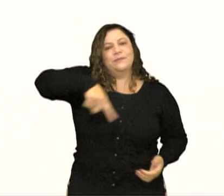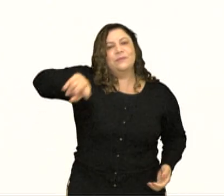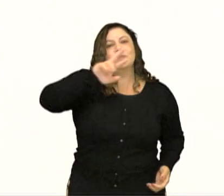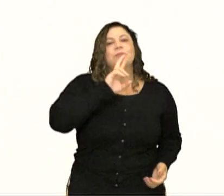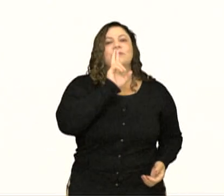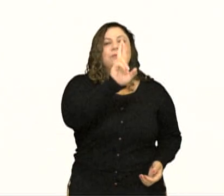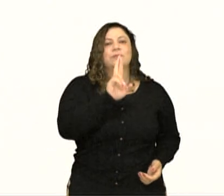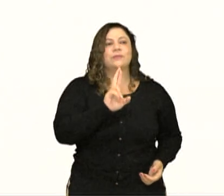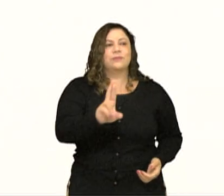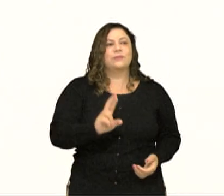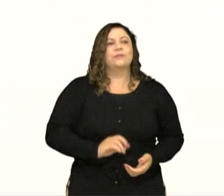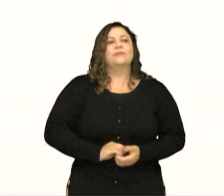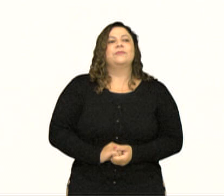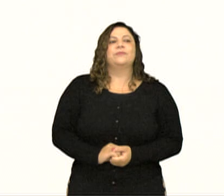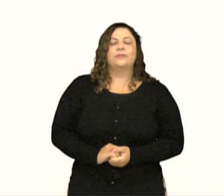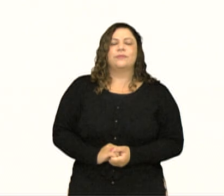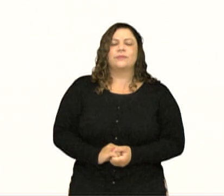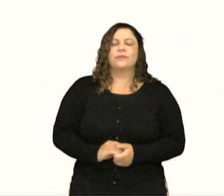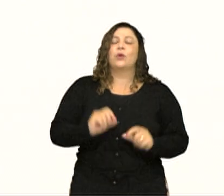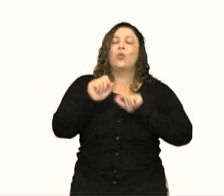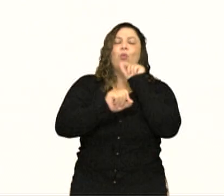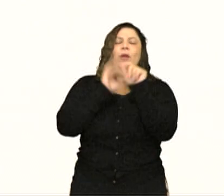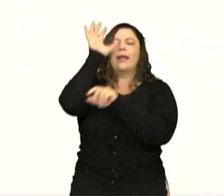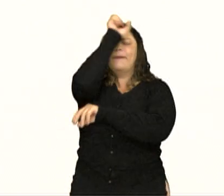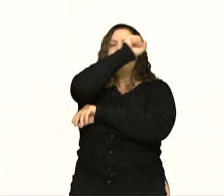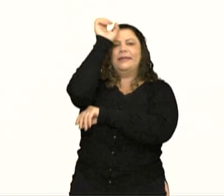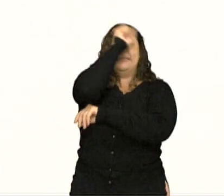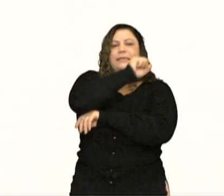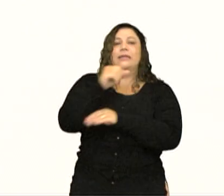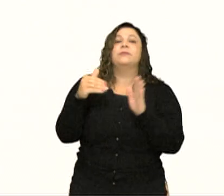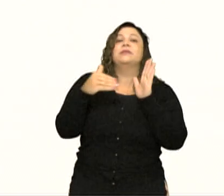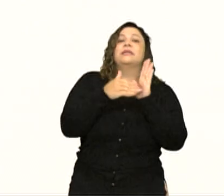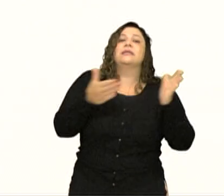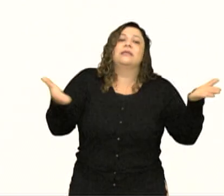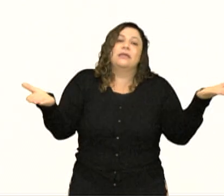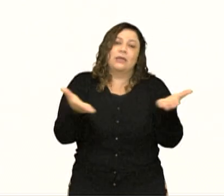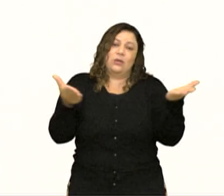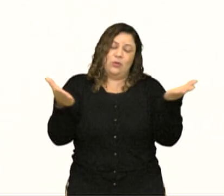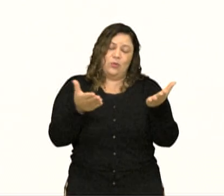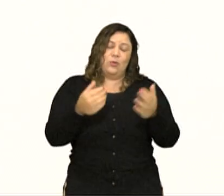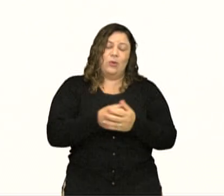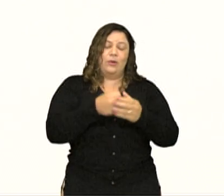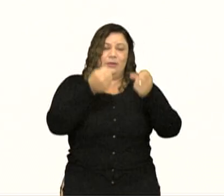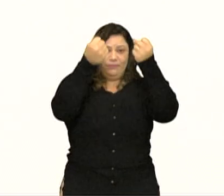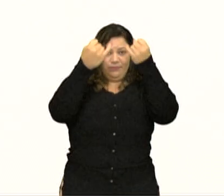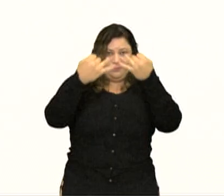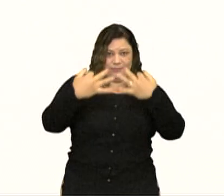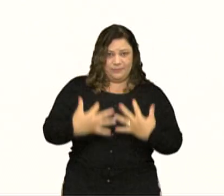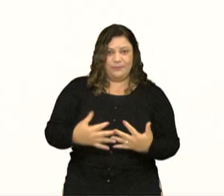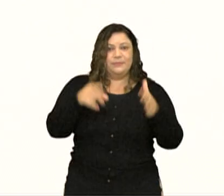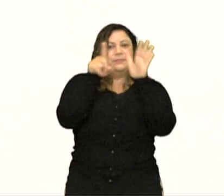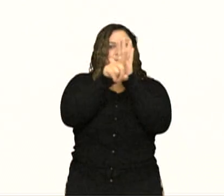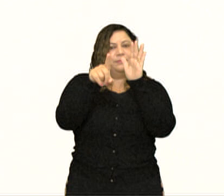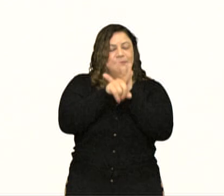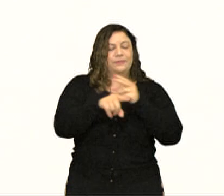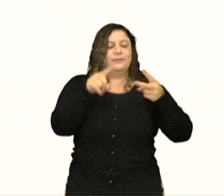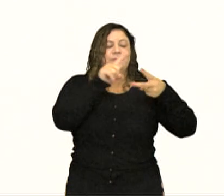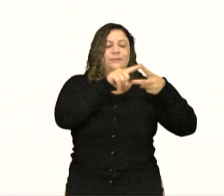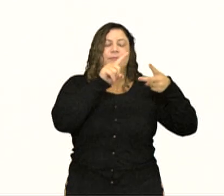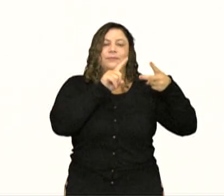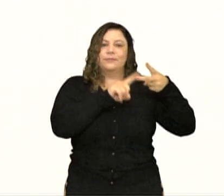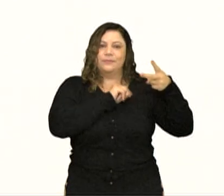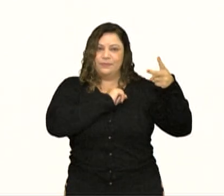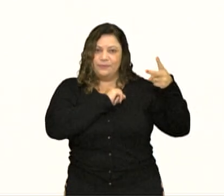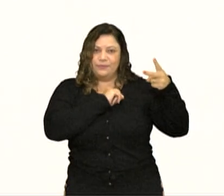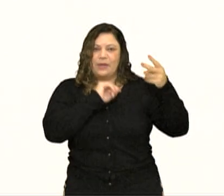responderem. Considerando o que aprendemos até agora, vamos discutir sobre as questões abaixo. Então, deixar duas perguntinhas para